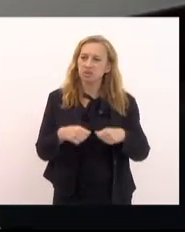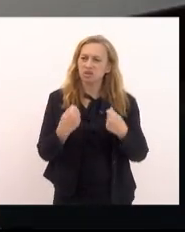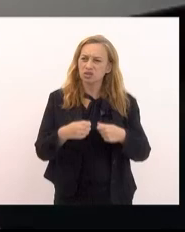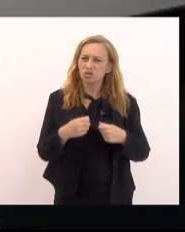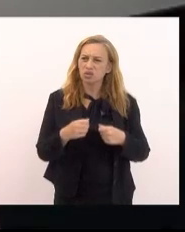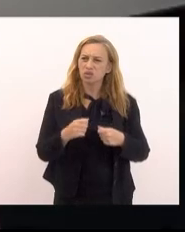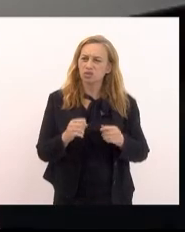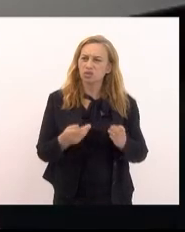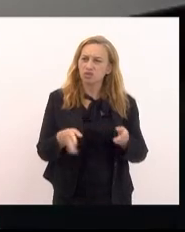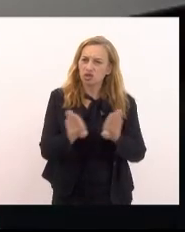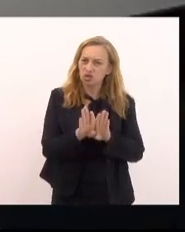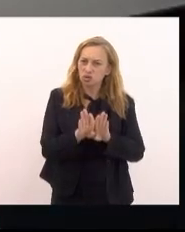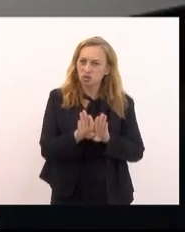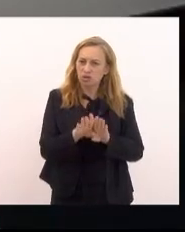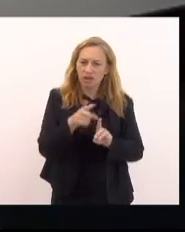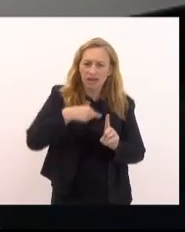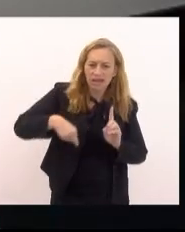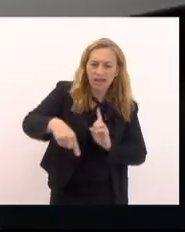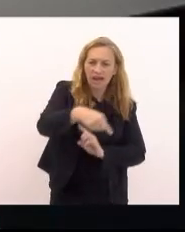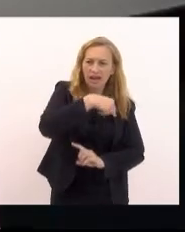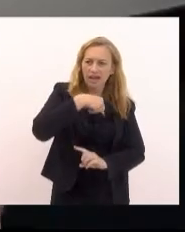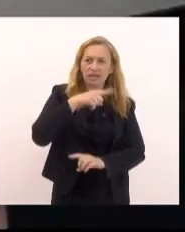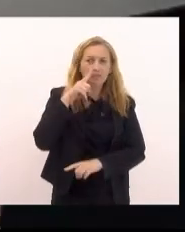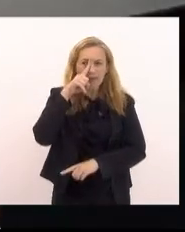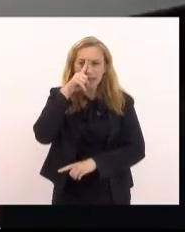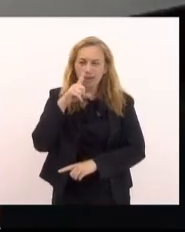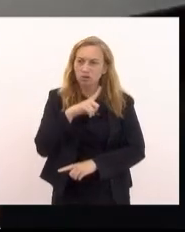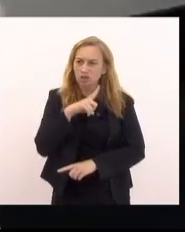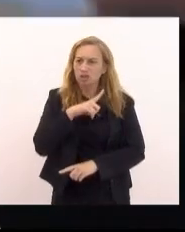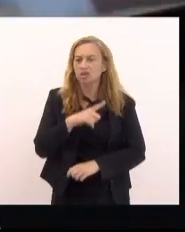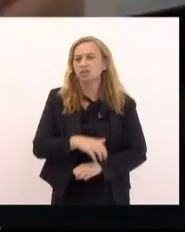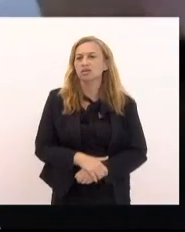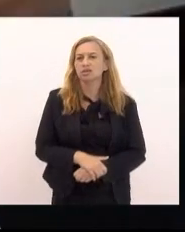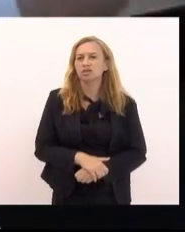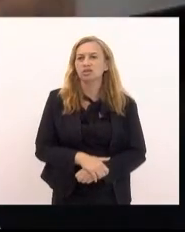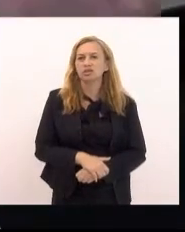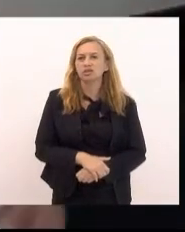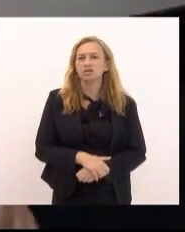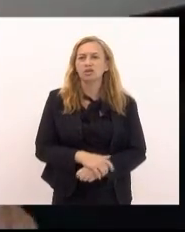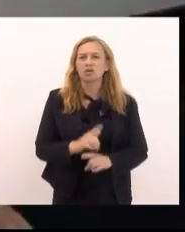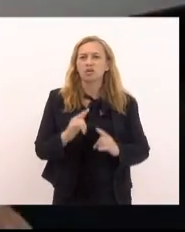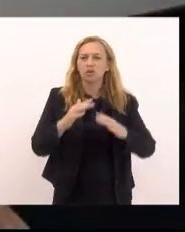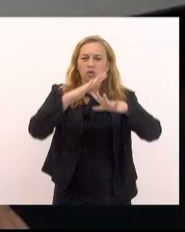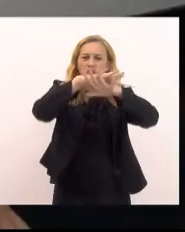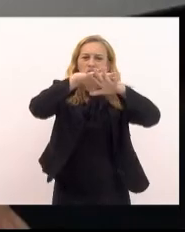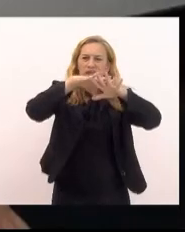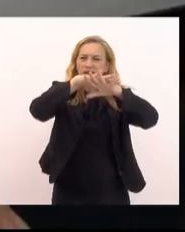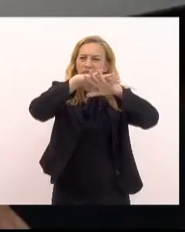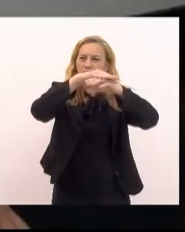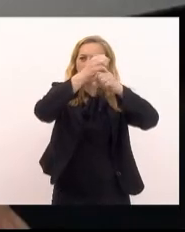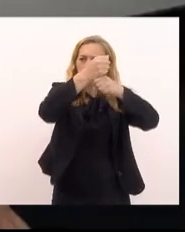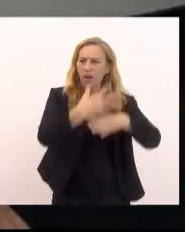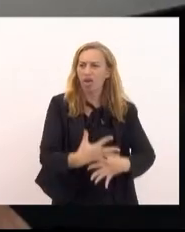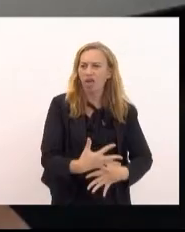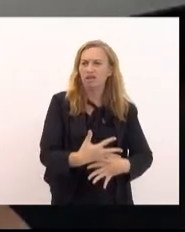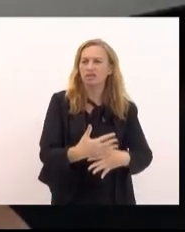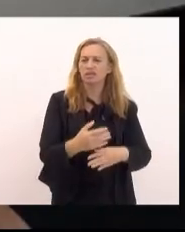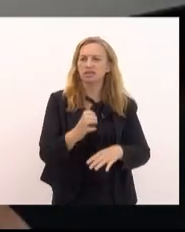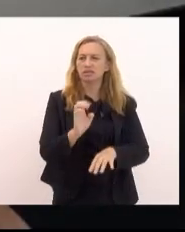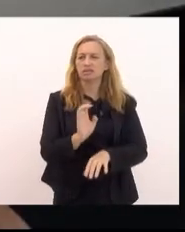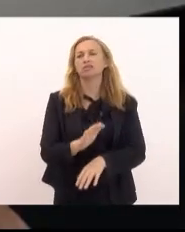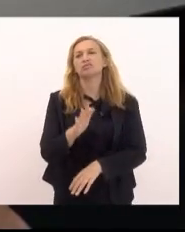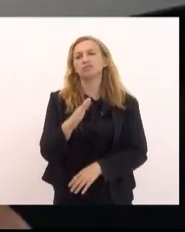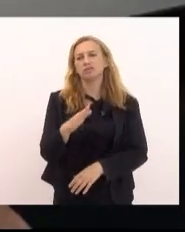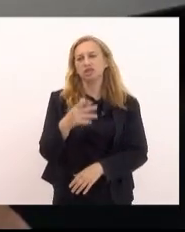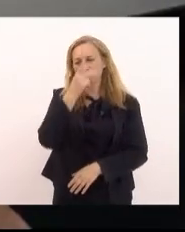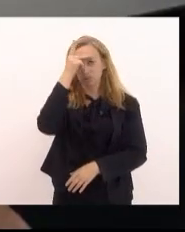alguns dias aquela área, porque havia risco, inclusive, de que uma parte do telhado pudesse cair na cabeça das pessoas que passam ali